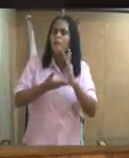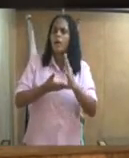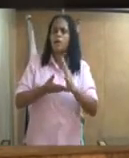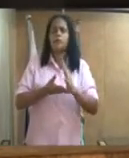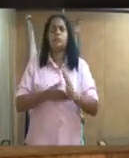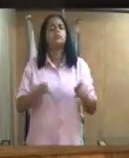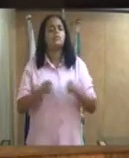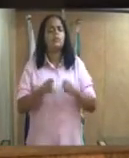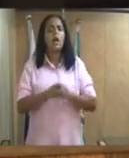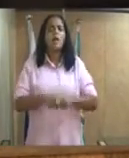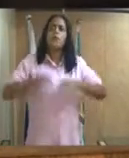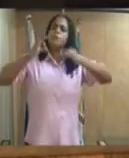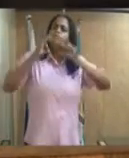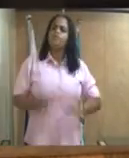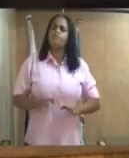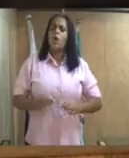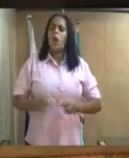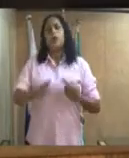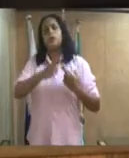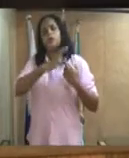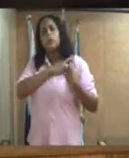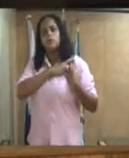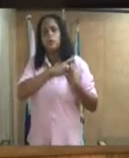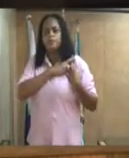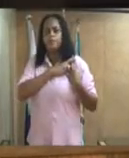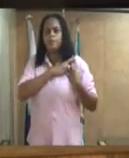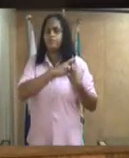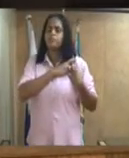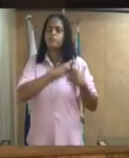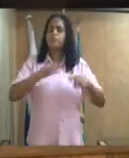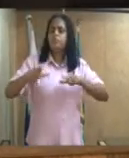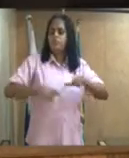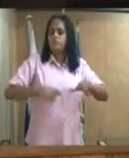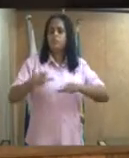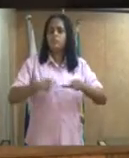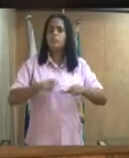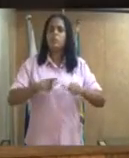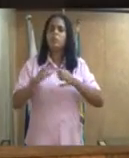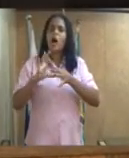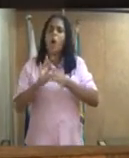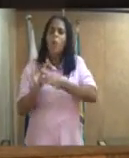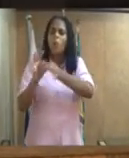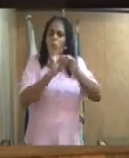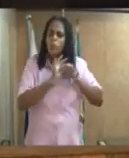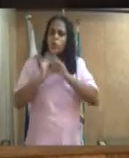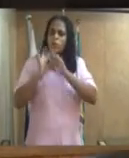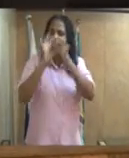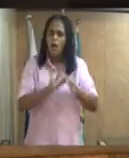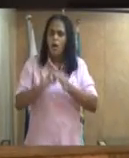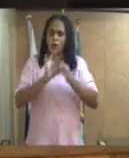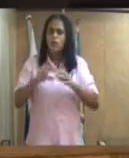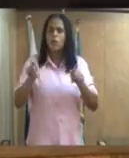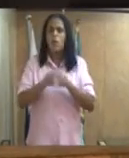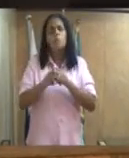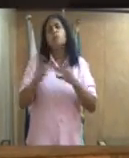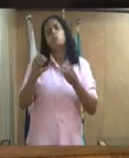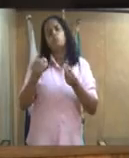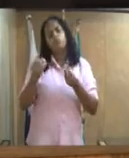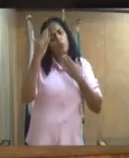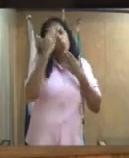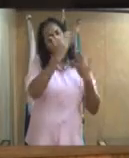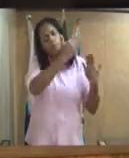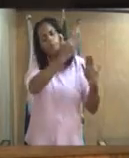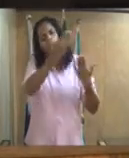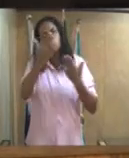uma Câmara responsável, é uma Câmara que vai trabalhar em conjunto. Eu quero deixar aqui meu muito obrigado e